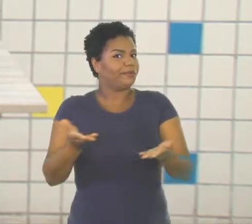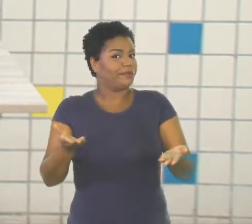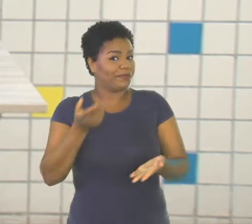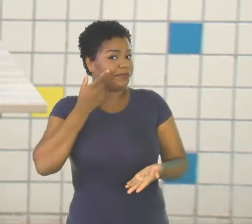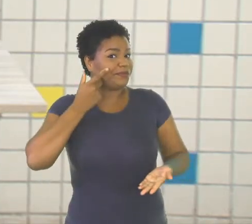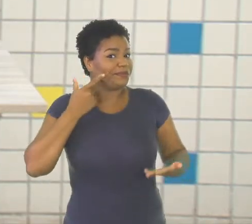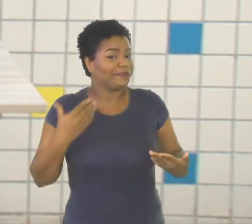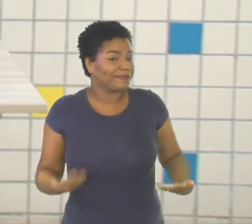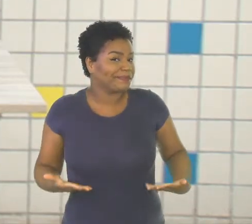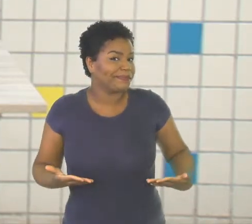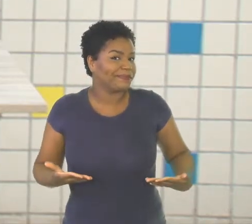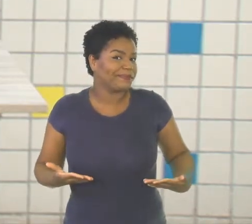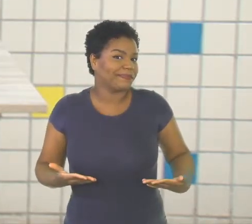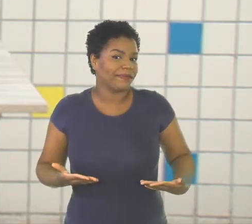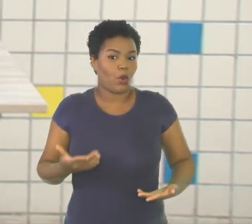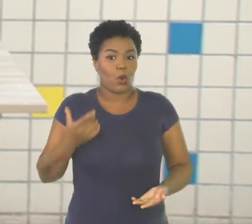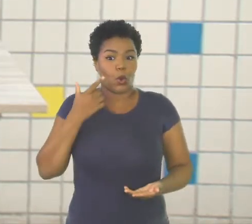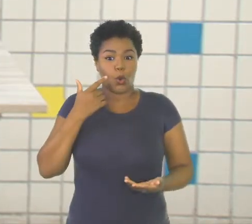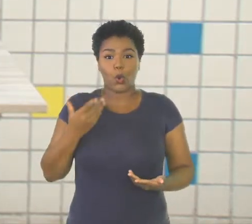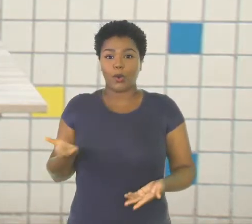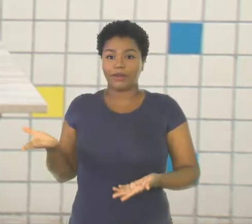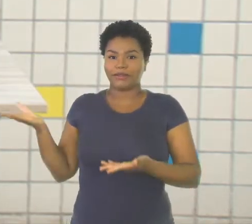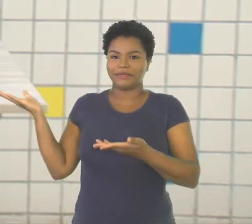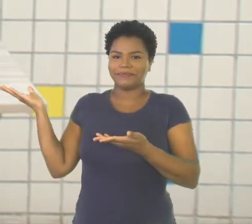ver? Ó,